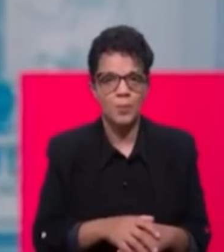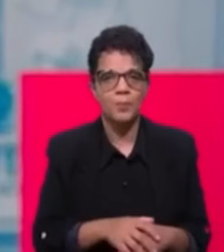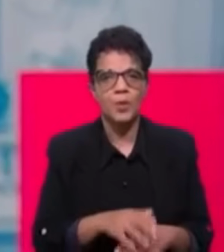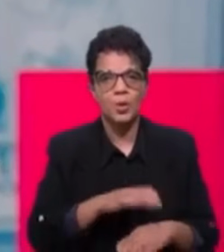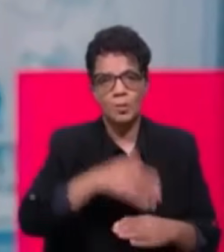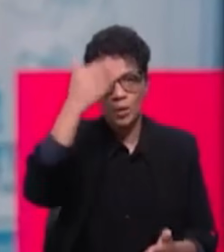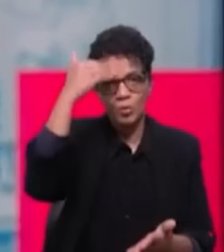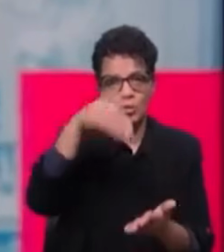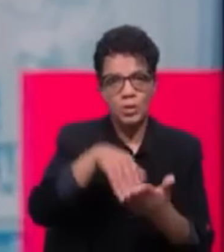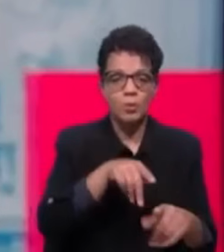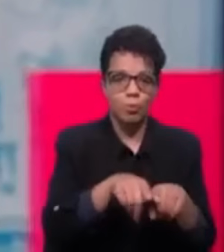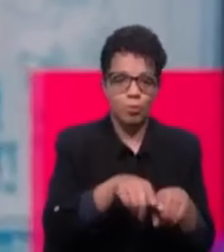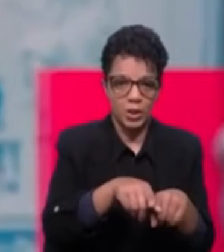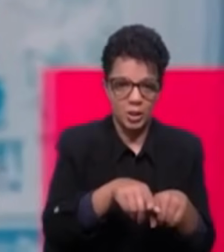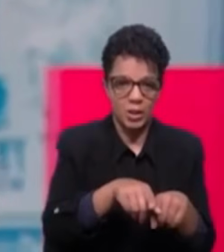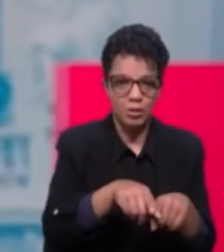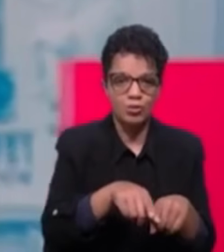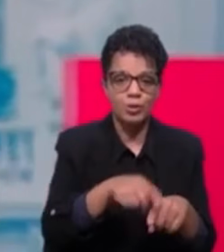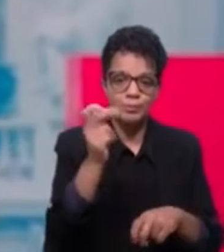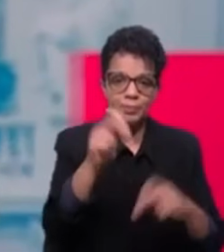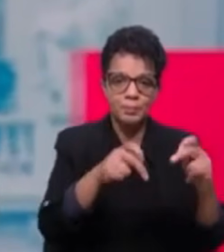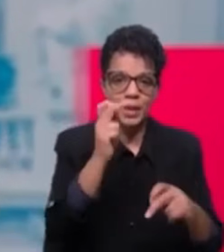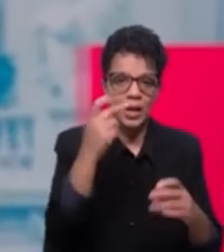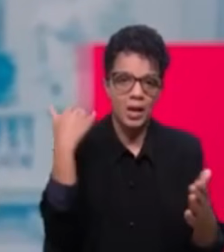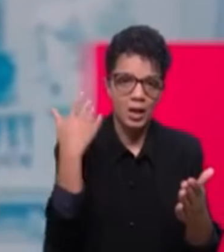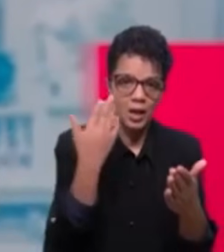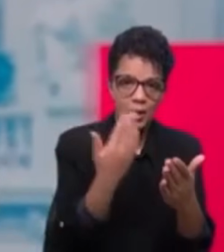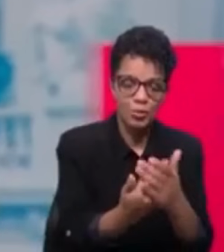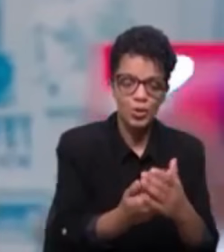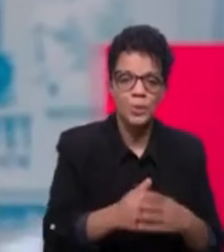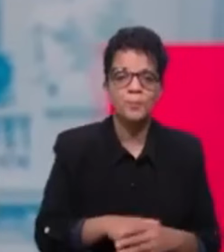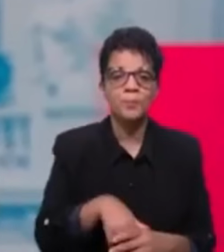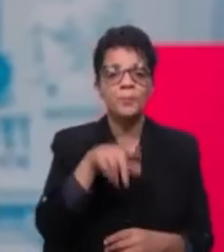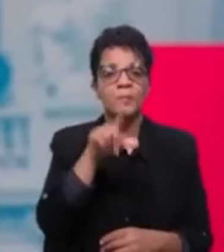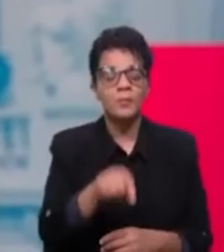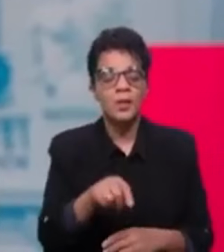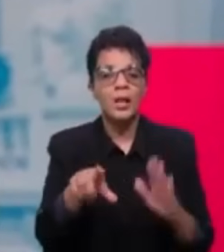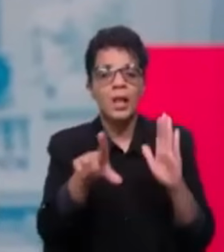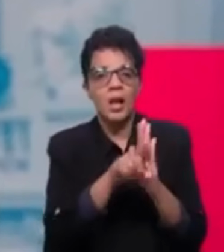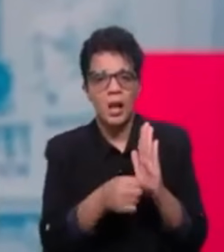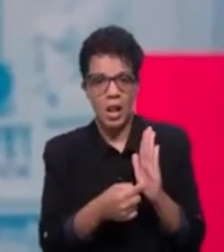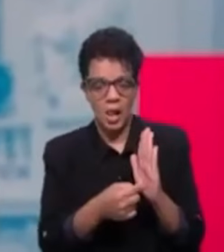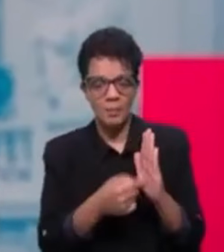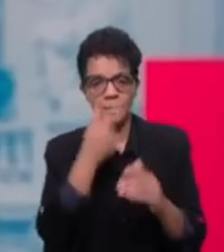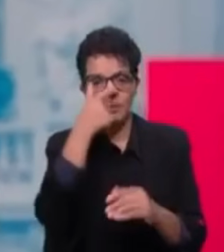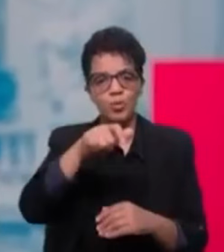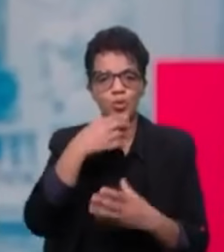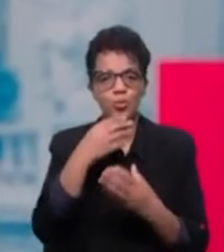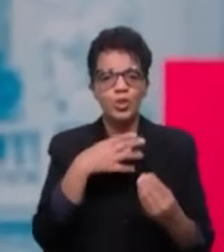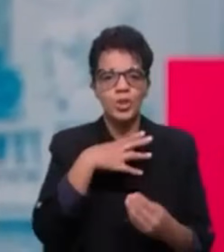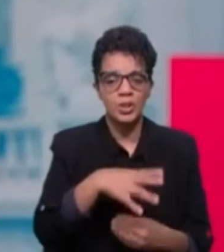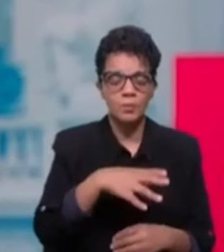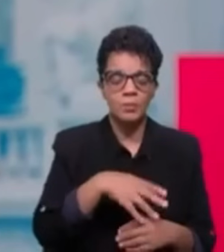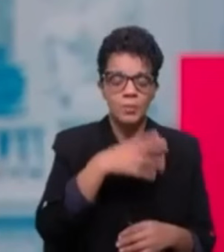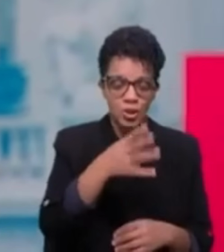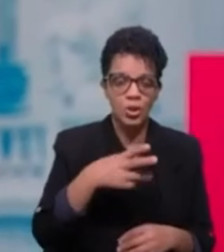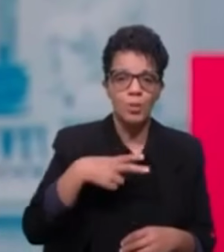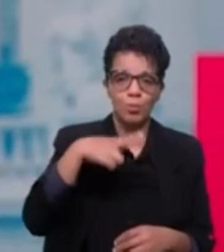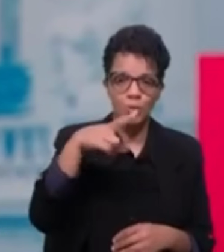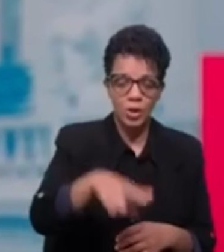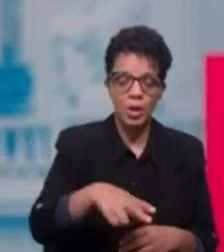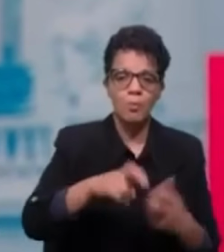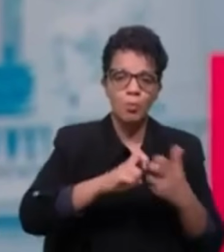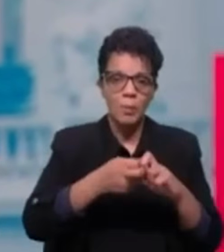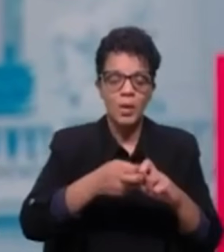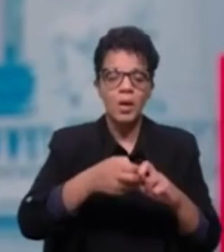o resultado das políticas que foram sendo empreendidas nos últimos anos e da componente Legislativa há muita gente que diz que Portugal tem um problema de combate